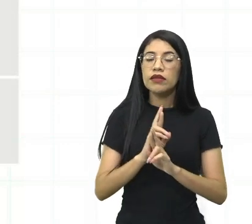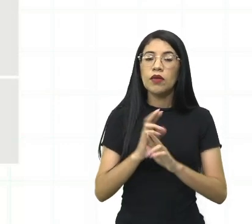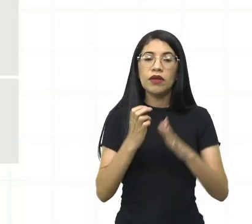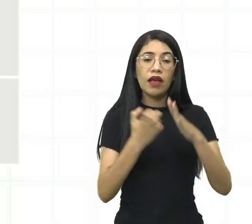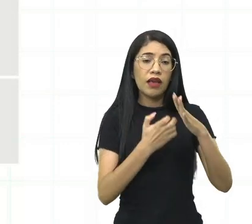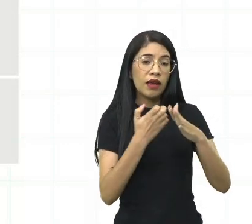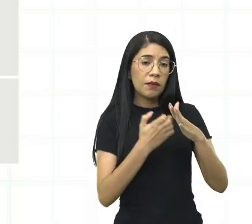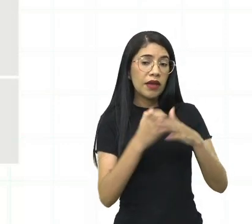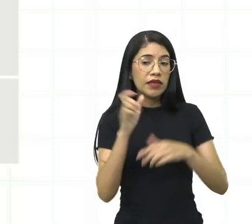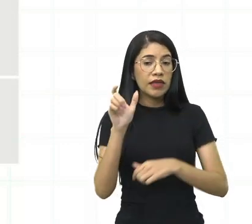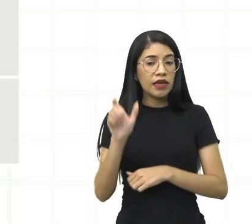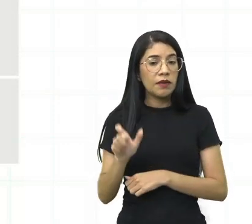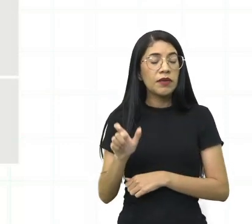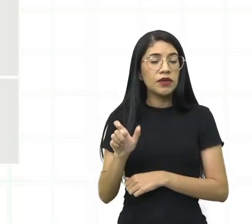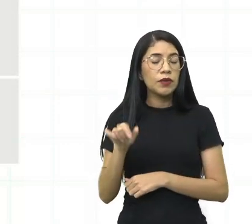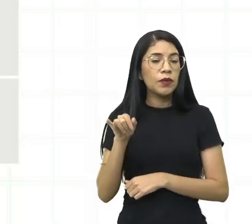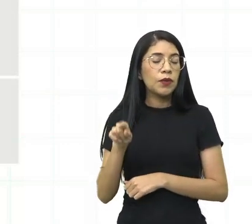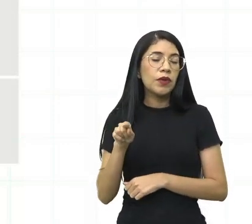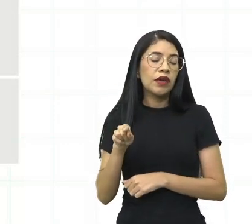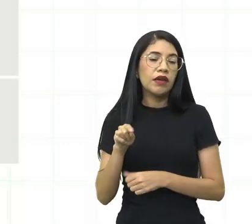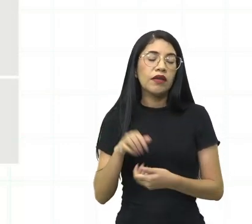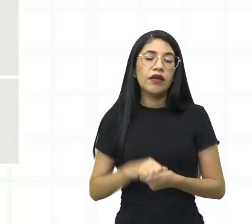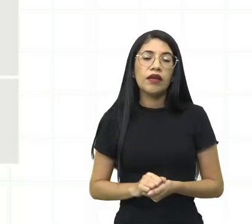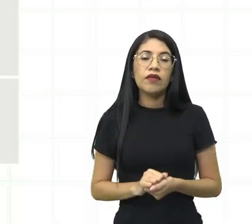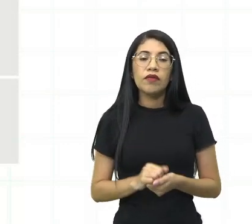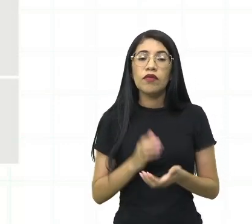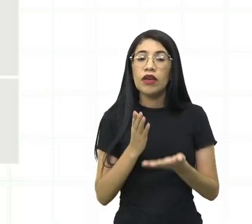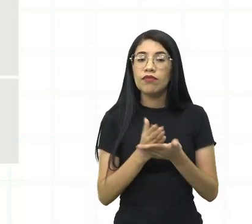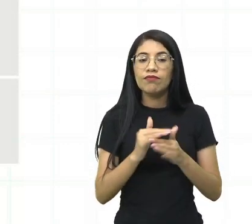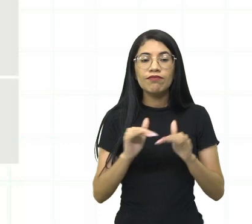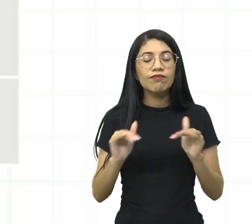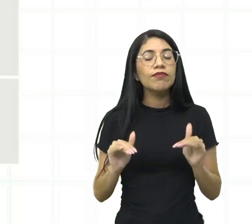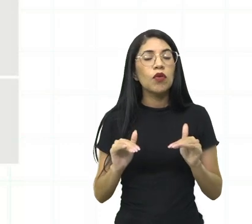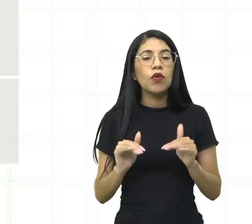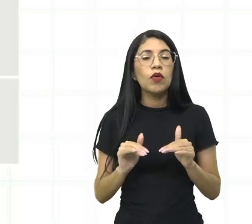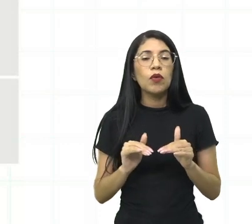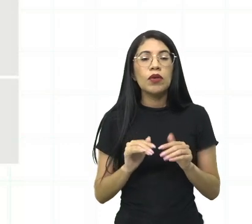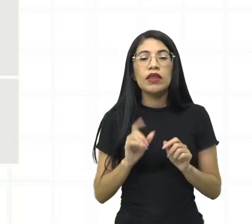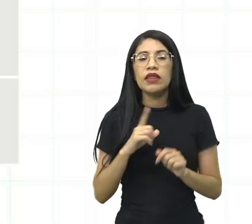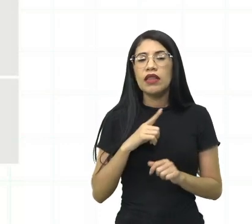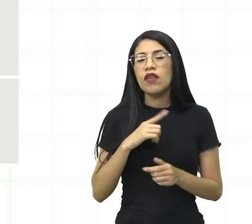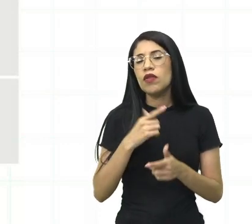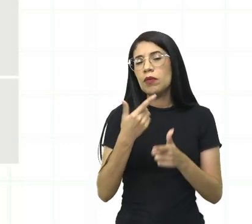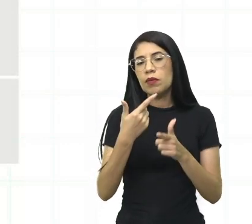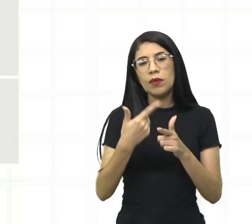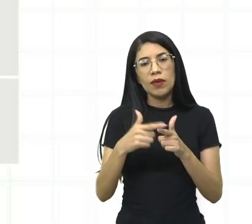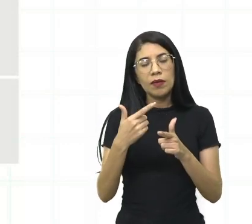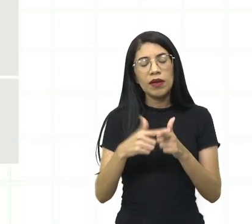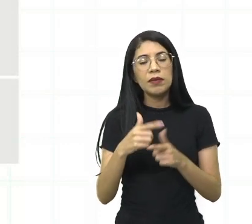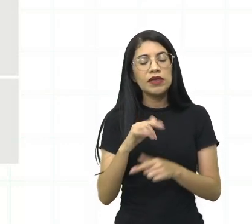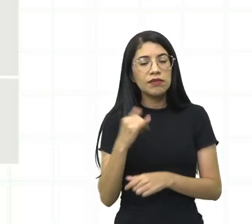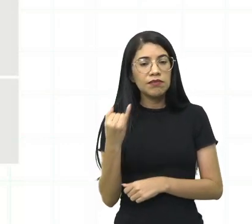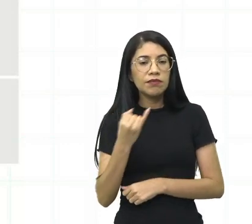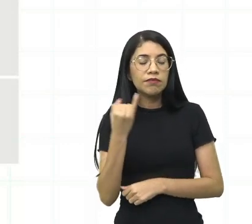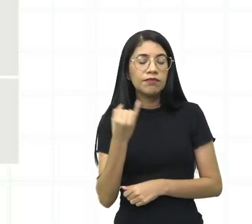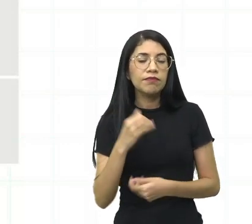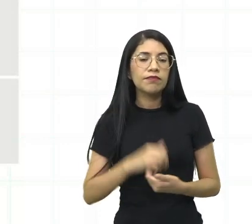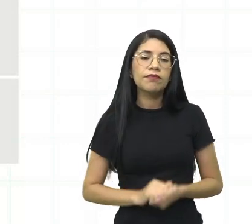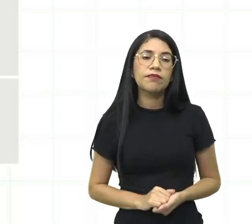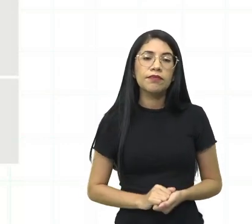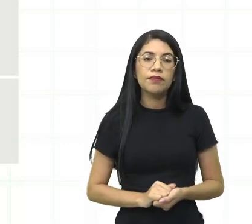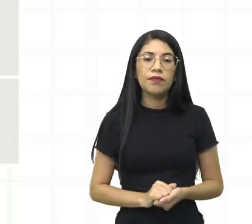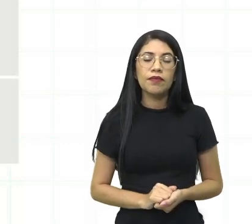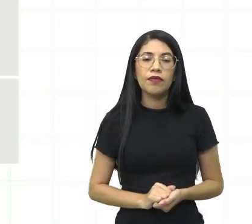empresa e a XX sofreu um considerável abalo, né? Então, a